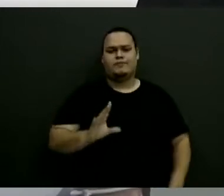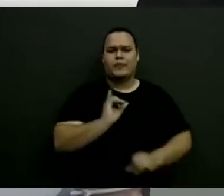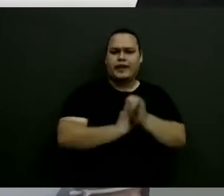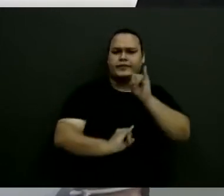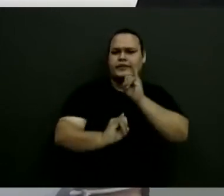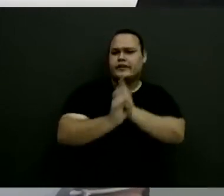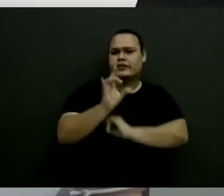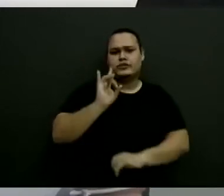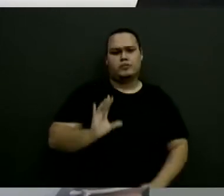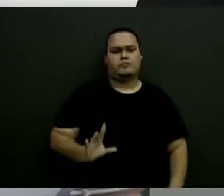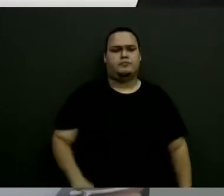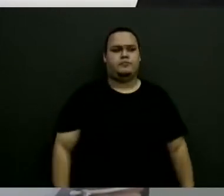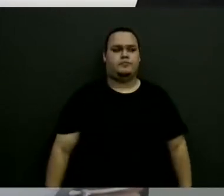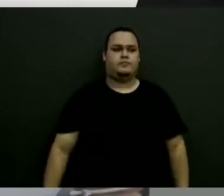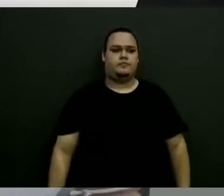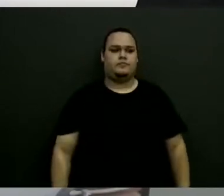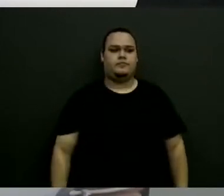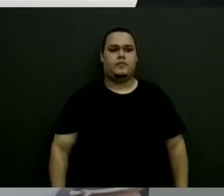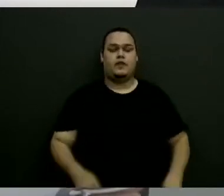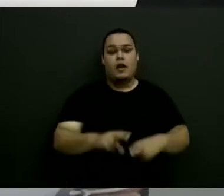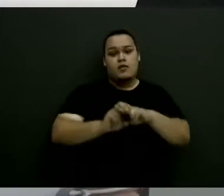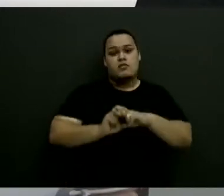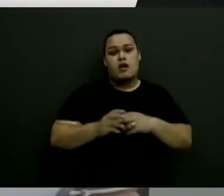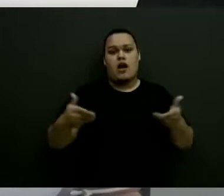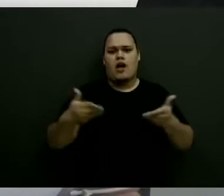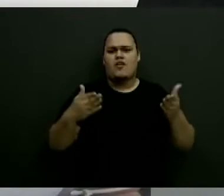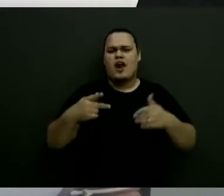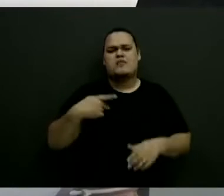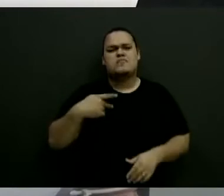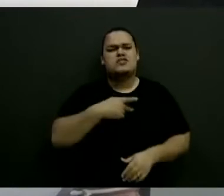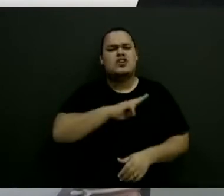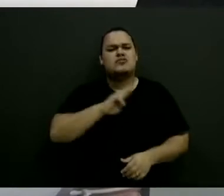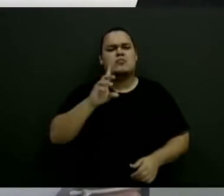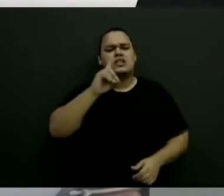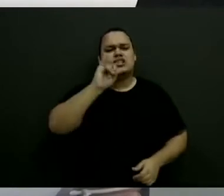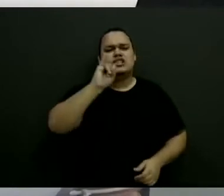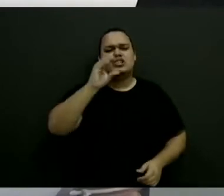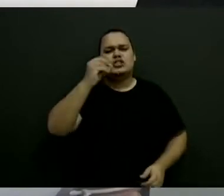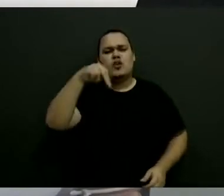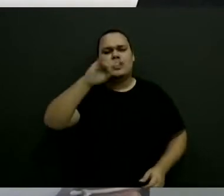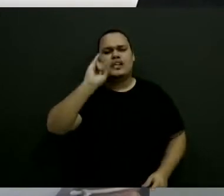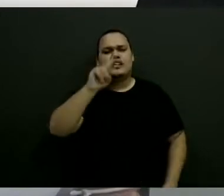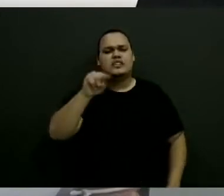tecnologia. Pastor, eu queria saber, a pastora Dionísia está conosco aqui na sala de bate-papo?